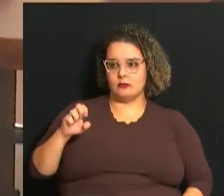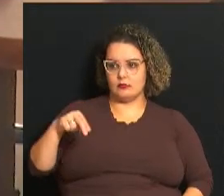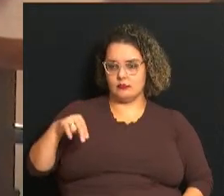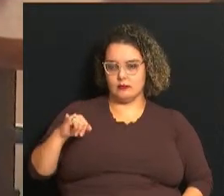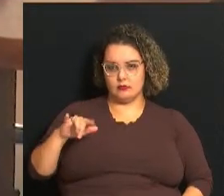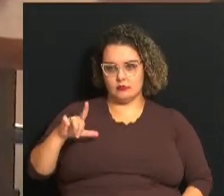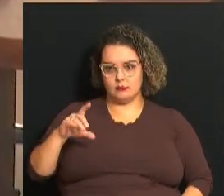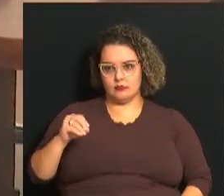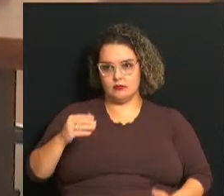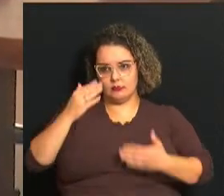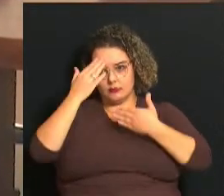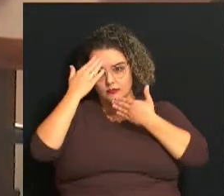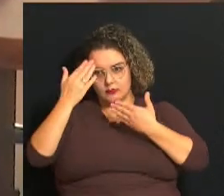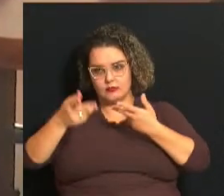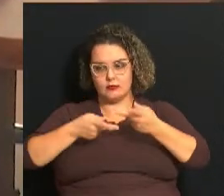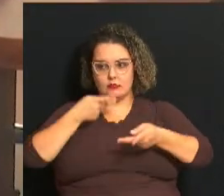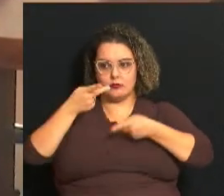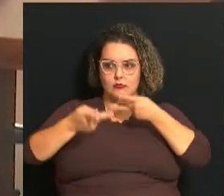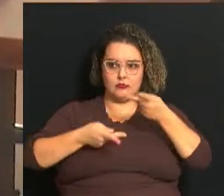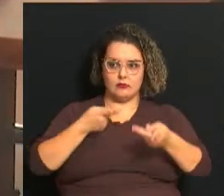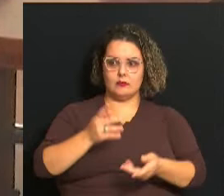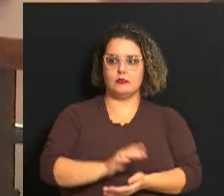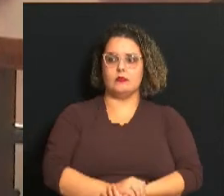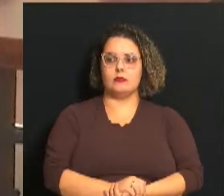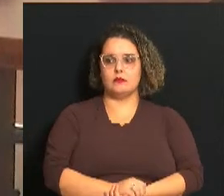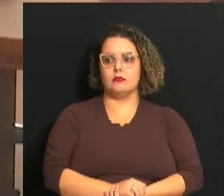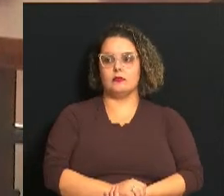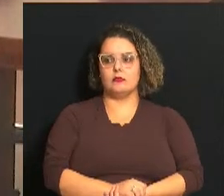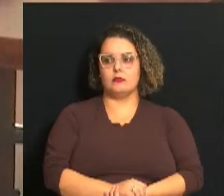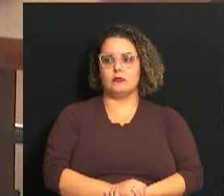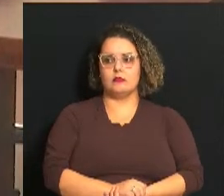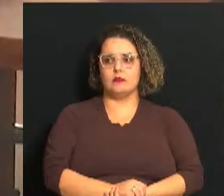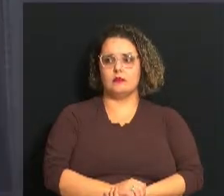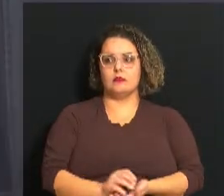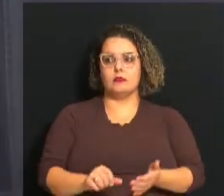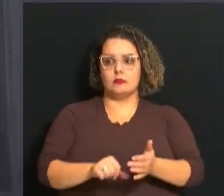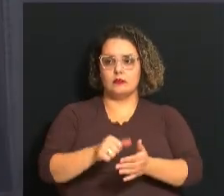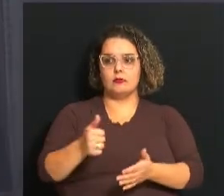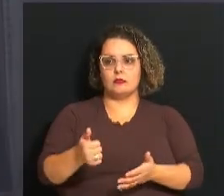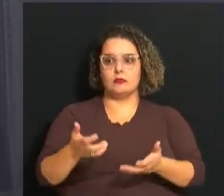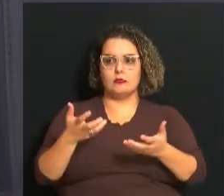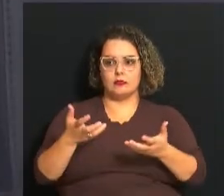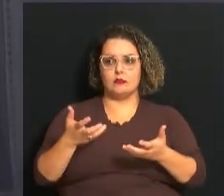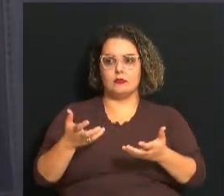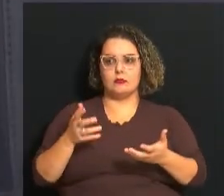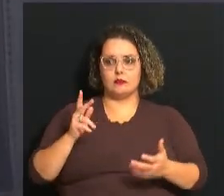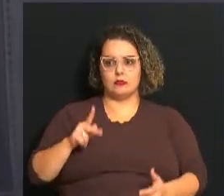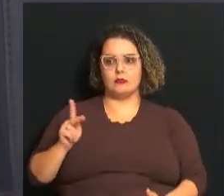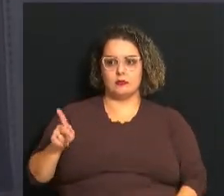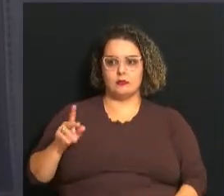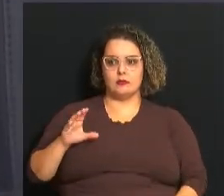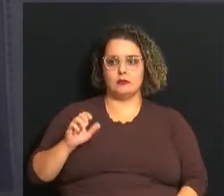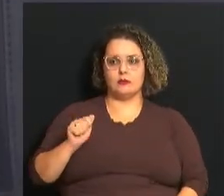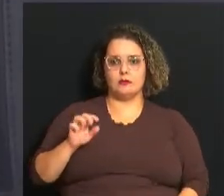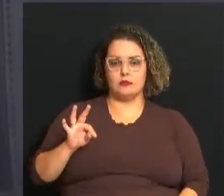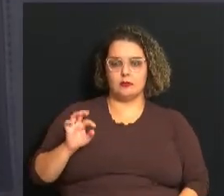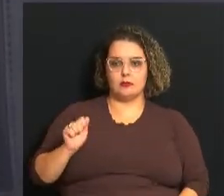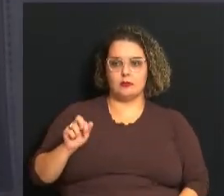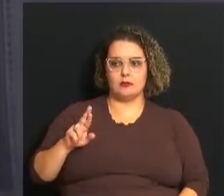pela pela contribuição aqui agora no debate o primeiro queria saudar a professora Catarina Troiano